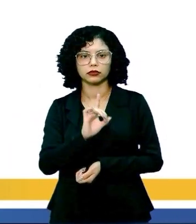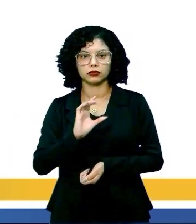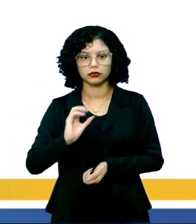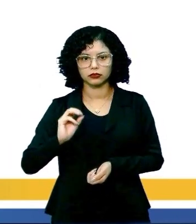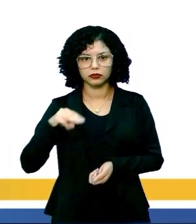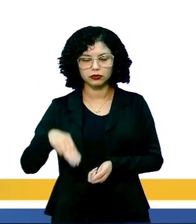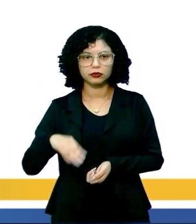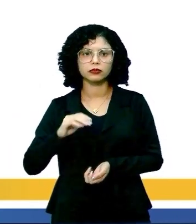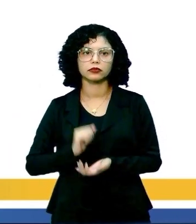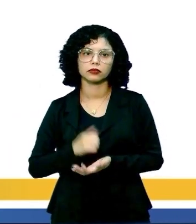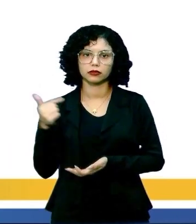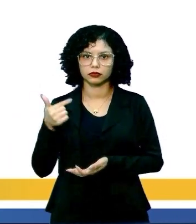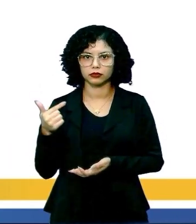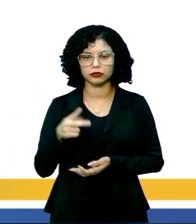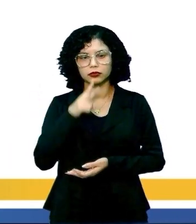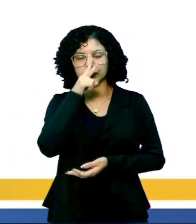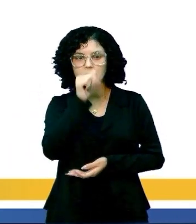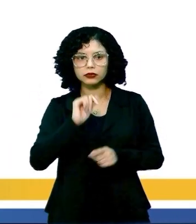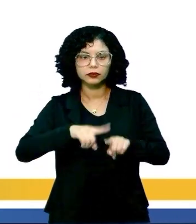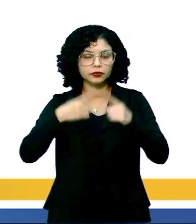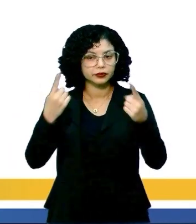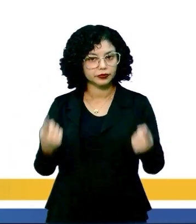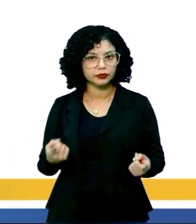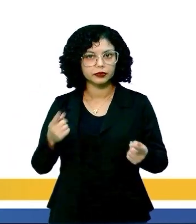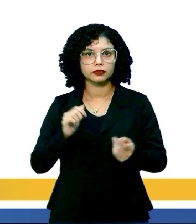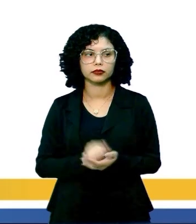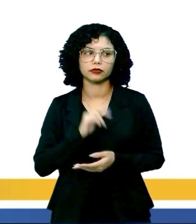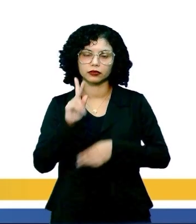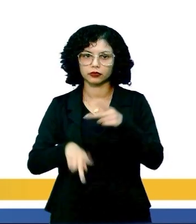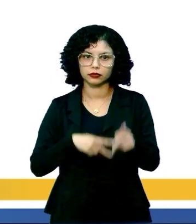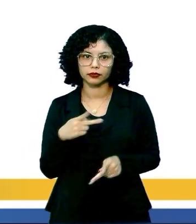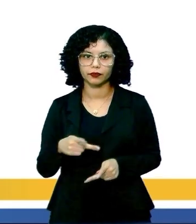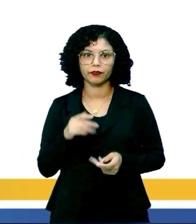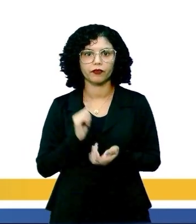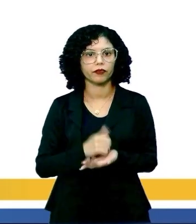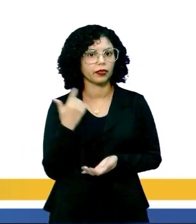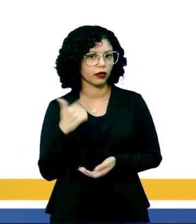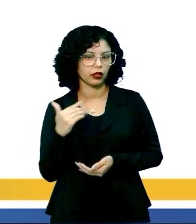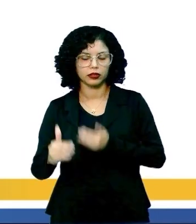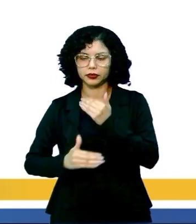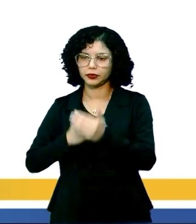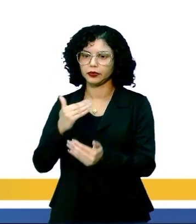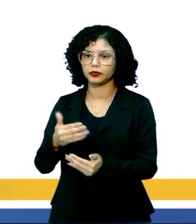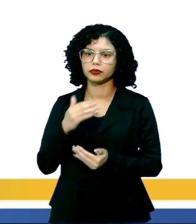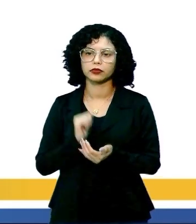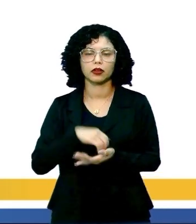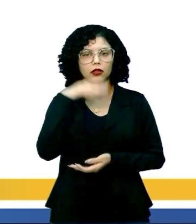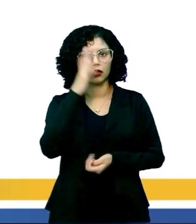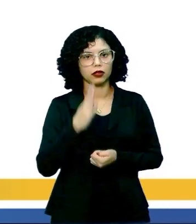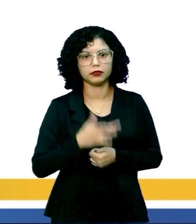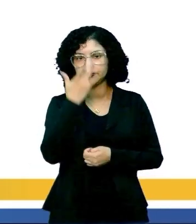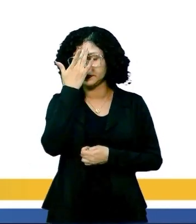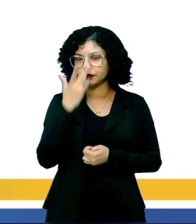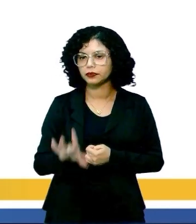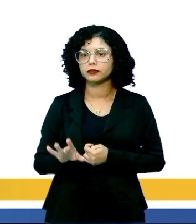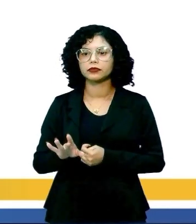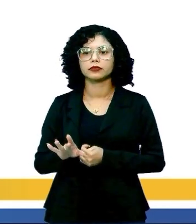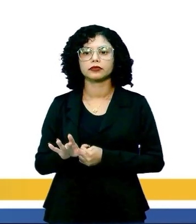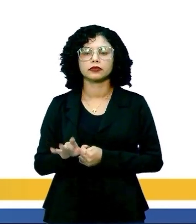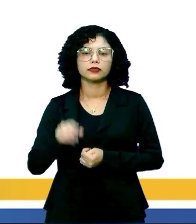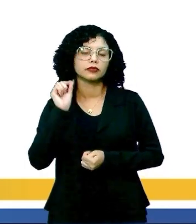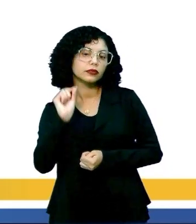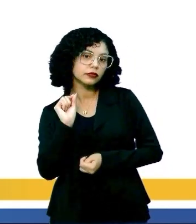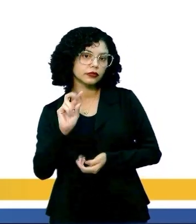instalar a República. Mas o povo não participou e o povo brasileiro não sabia sequer o